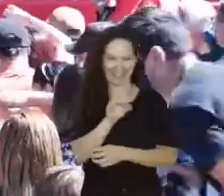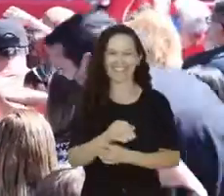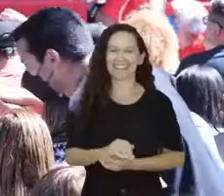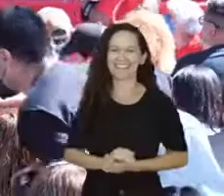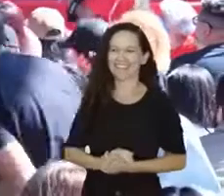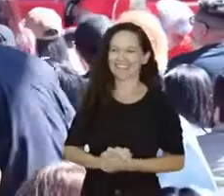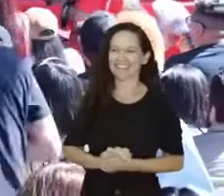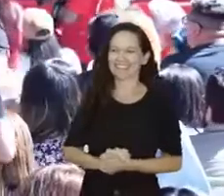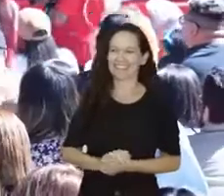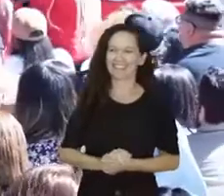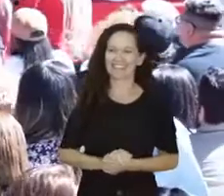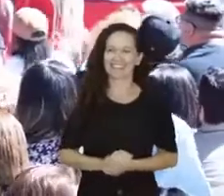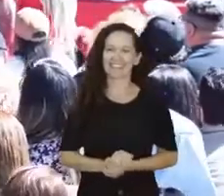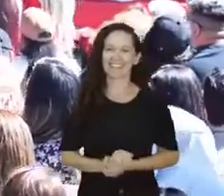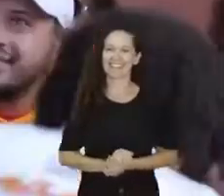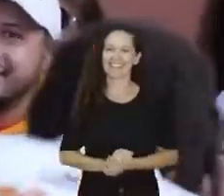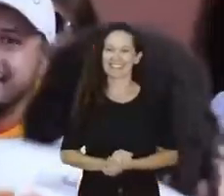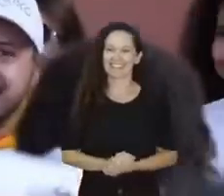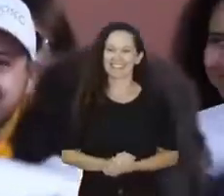Ai, caralho.